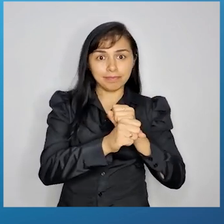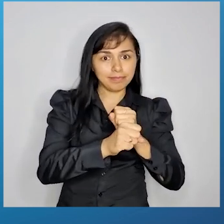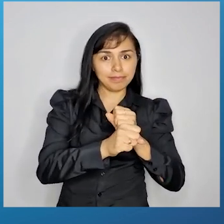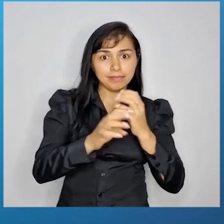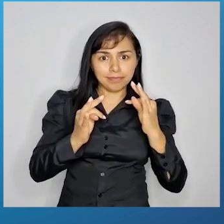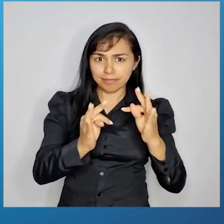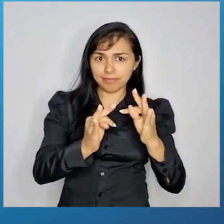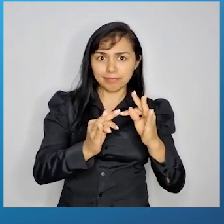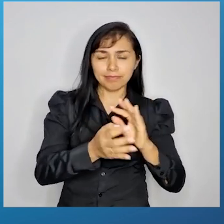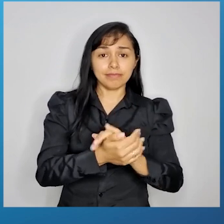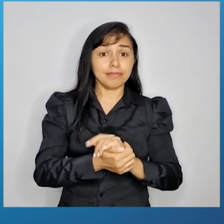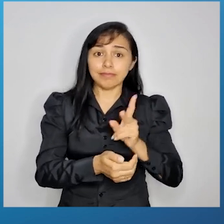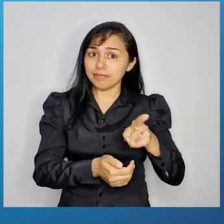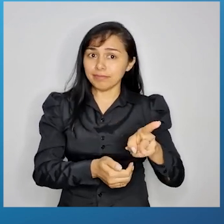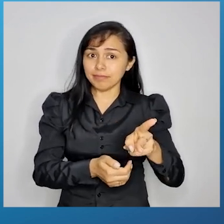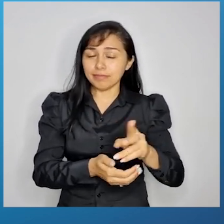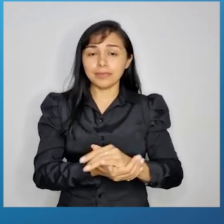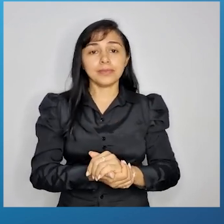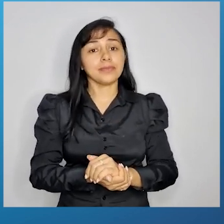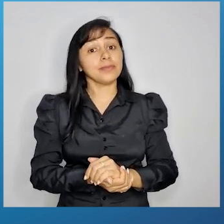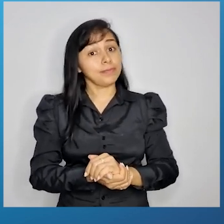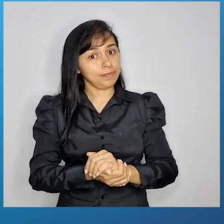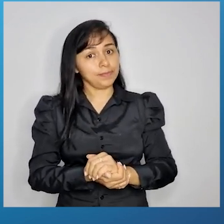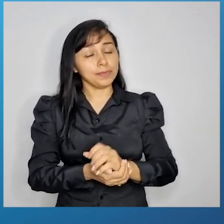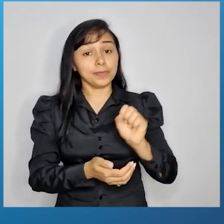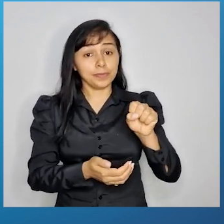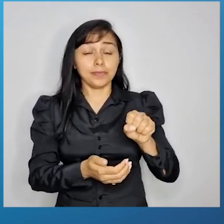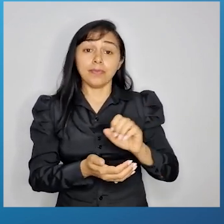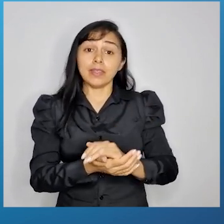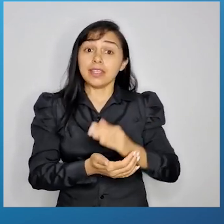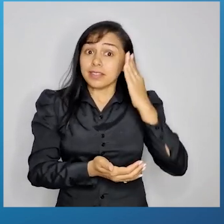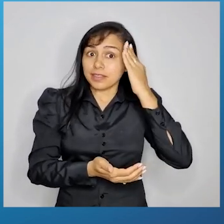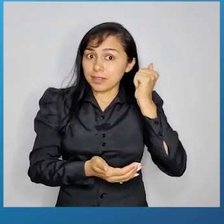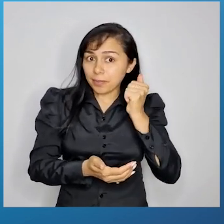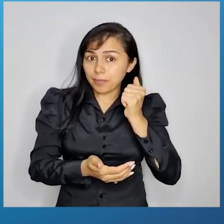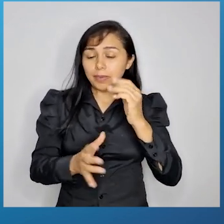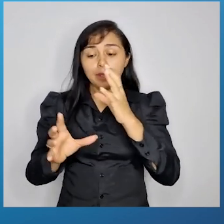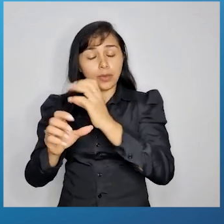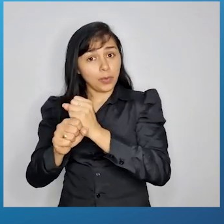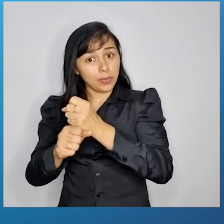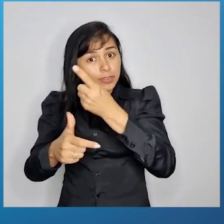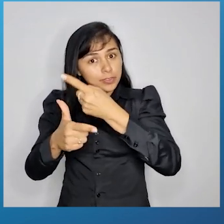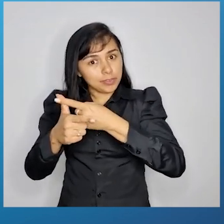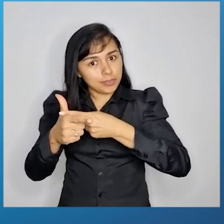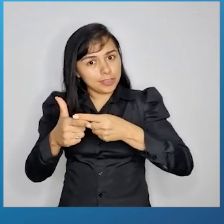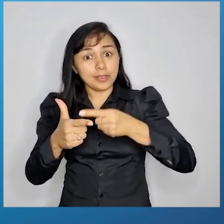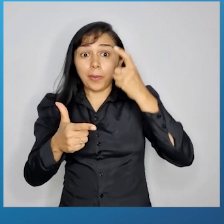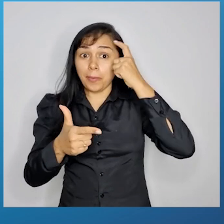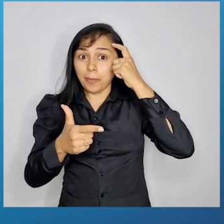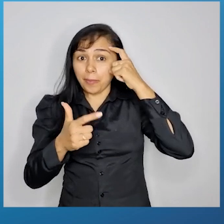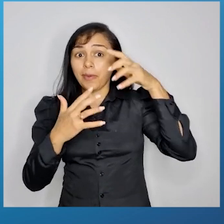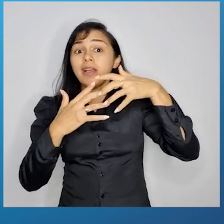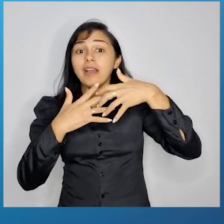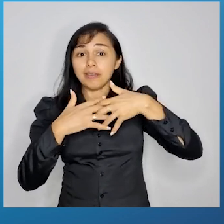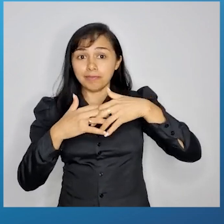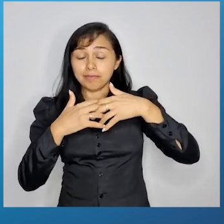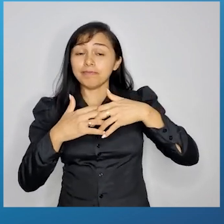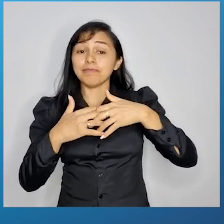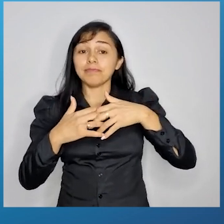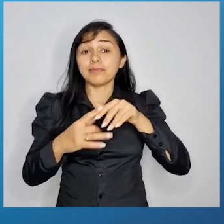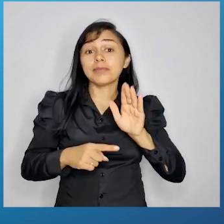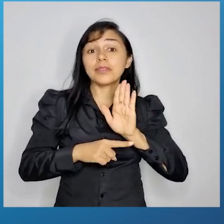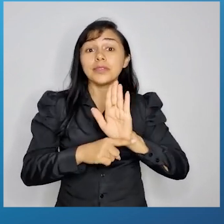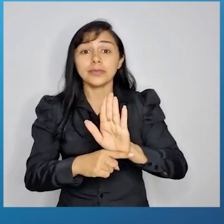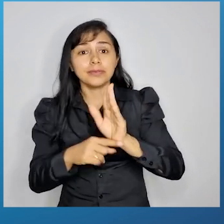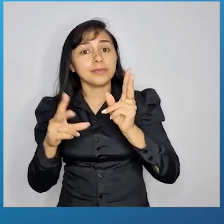tempo todo? Então, pessoal, saber fazer contas sem calculadora ajuda a perceber cada